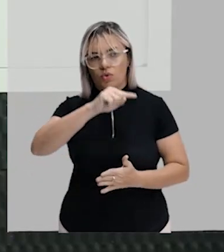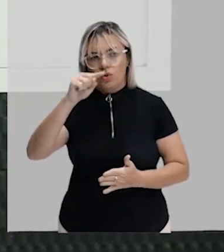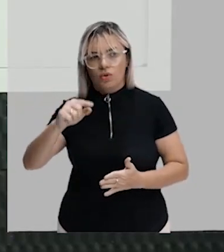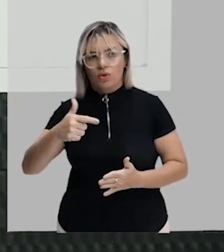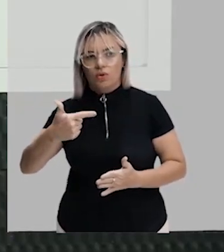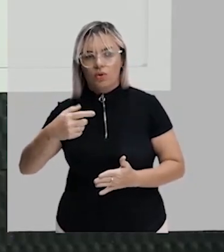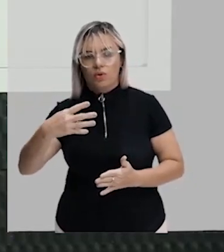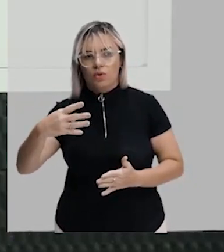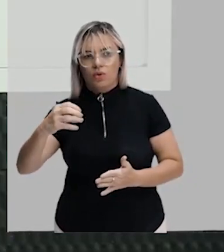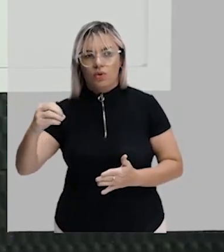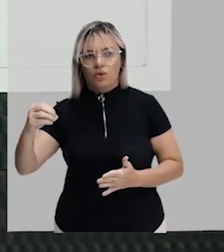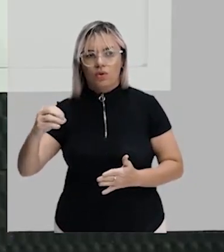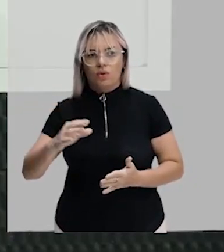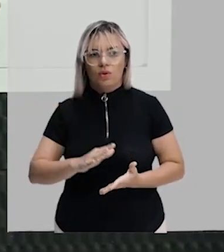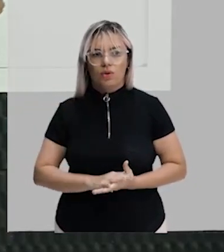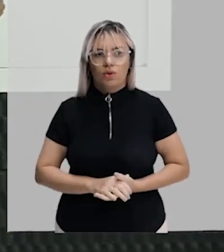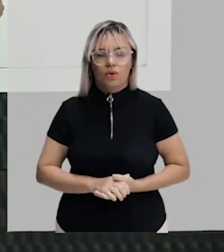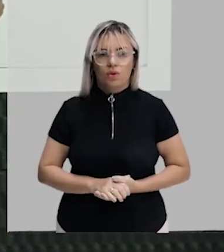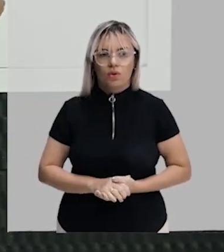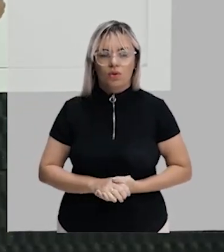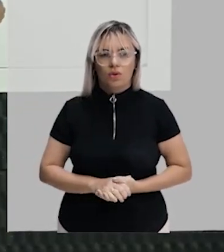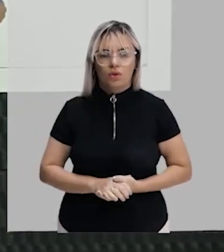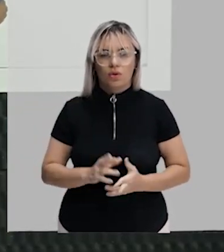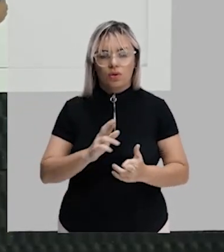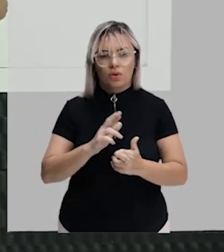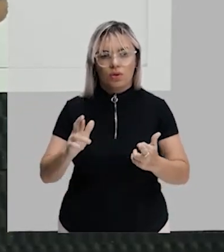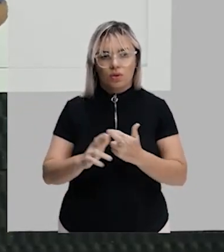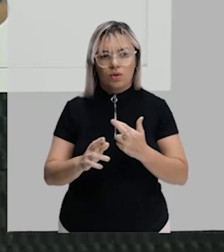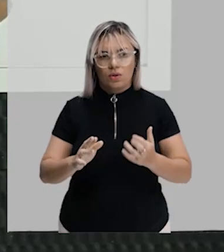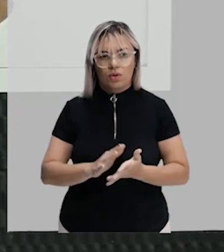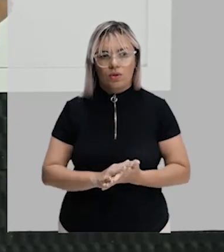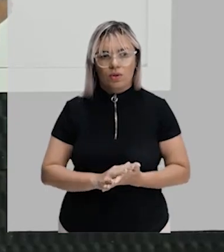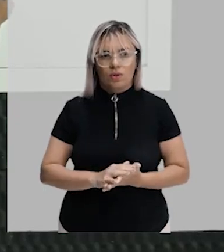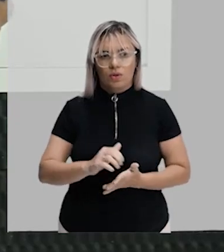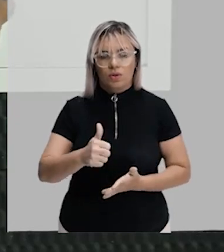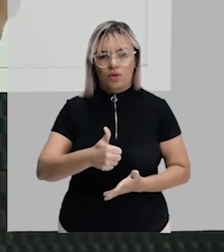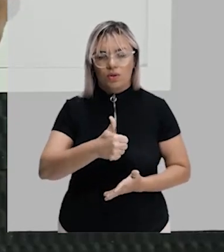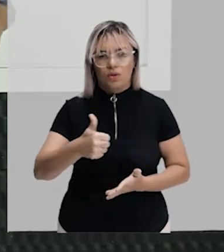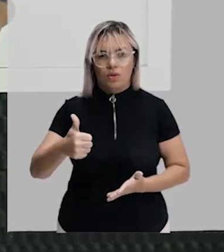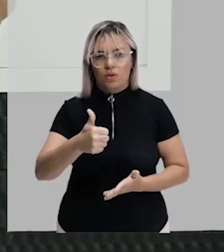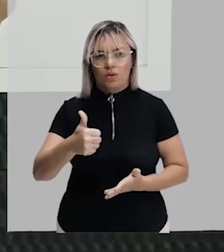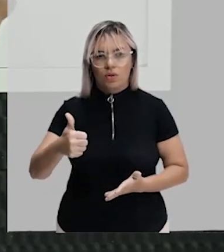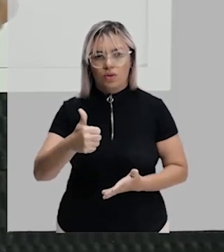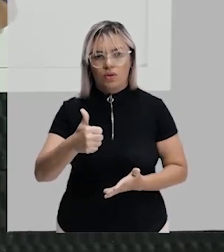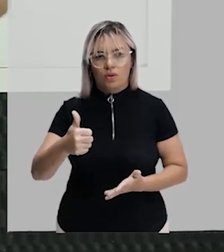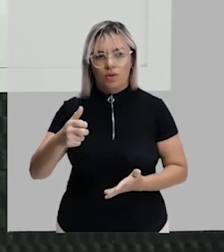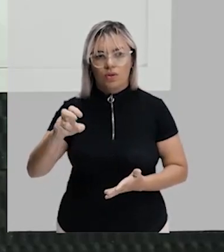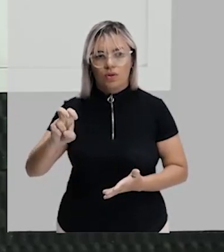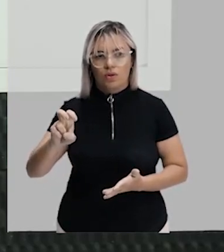2.400, esse 2.400 você associa com 115%.